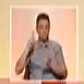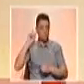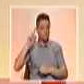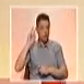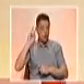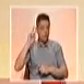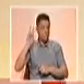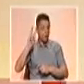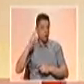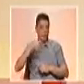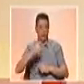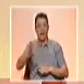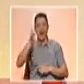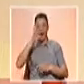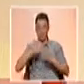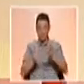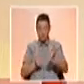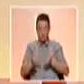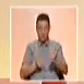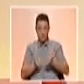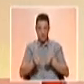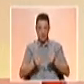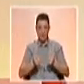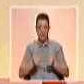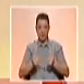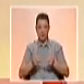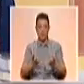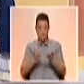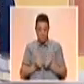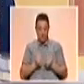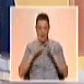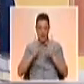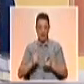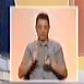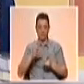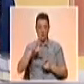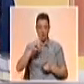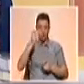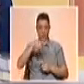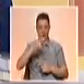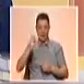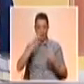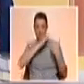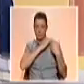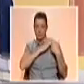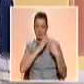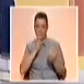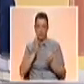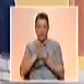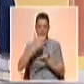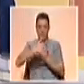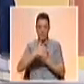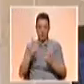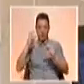é? Escasso e que tem que ter uma gestão muito, muito apertada. Joana Simões, bem-vinda também à Sociedade Civil. É responsável pelo Gabinete de